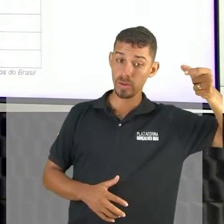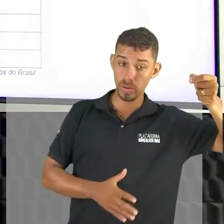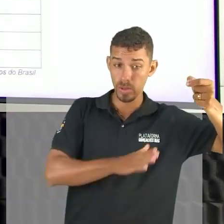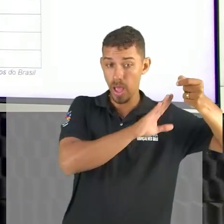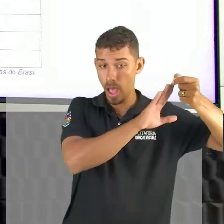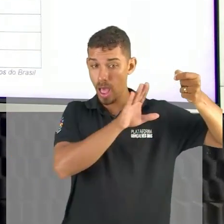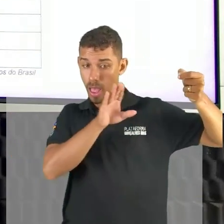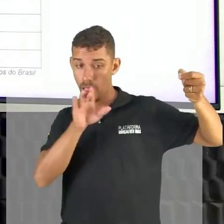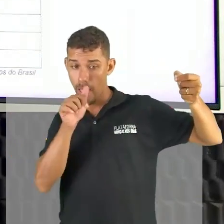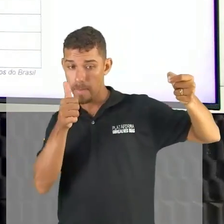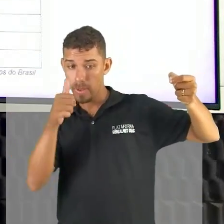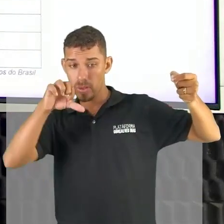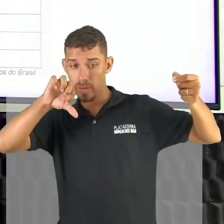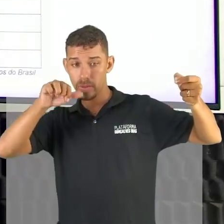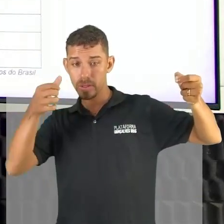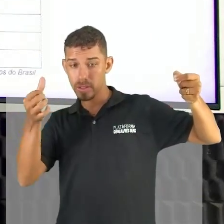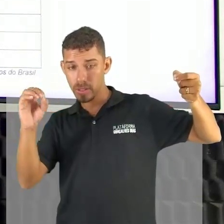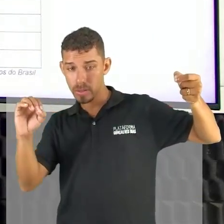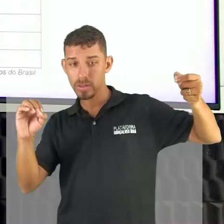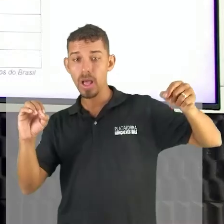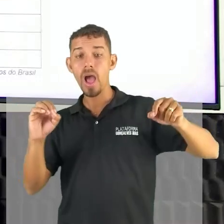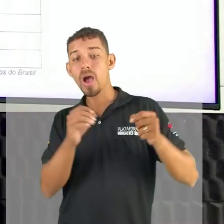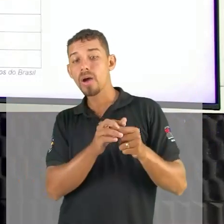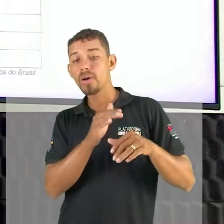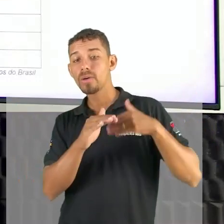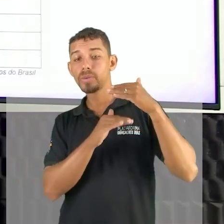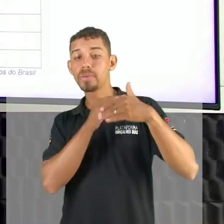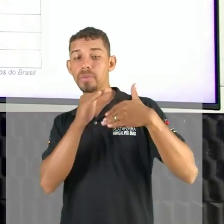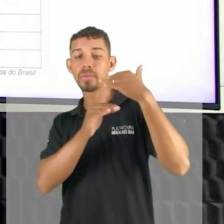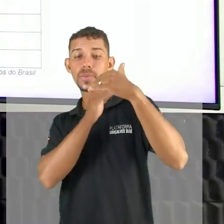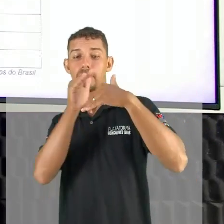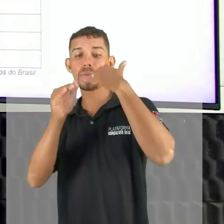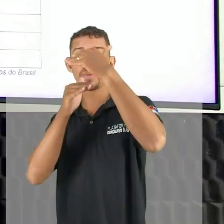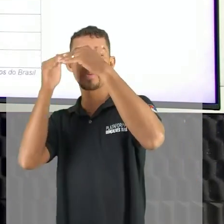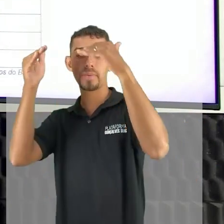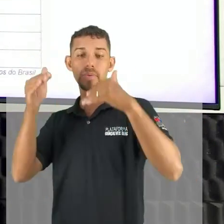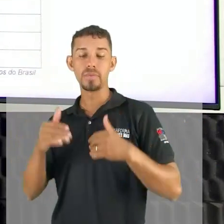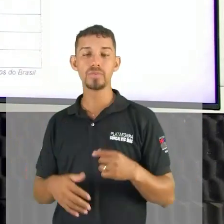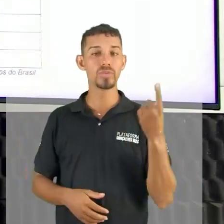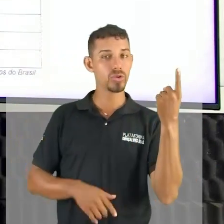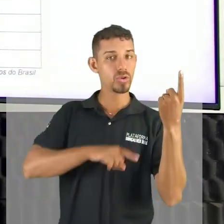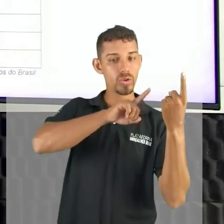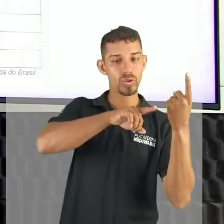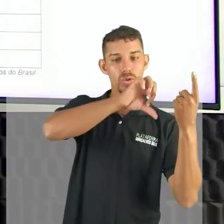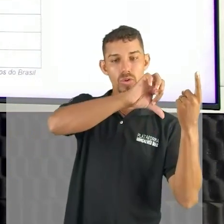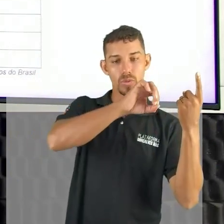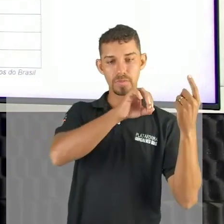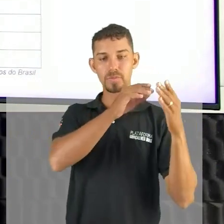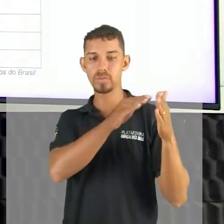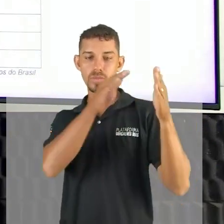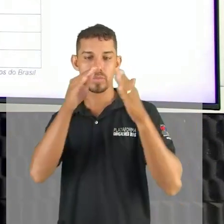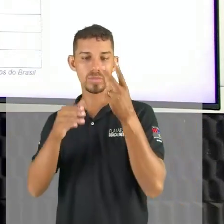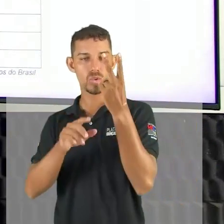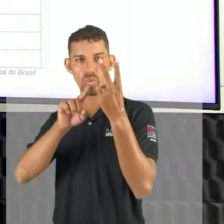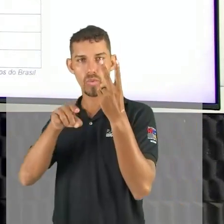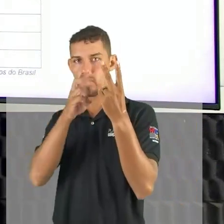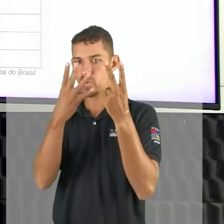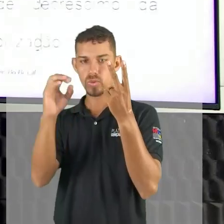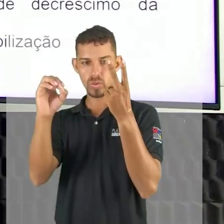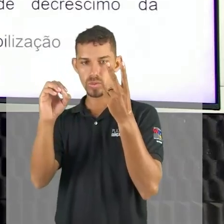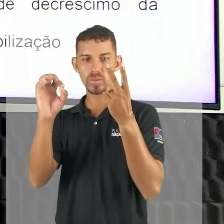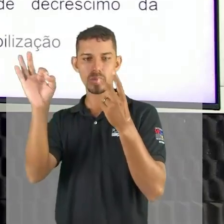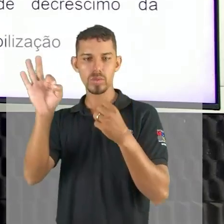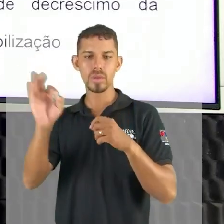1920 a 1960, a gente tem um aumento do crescimento da população, ó. Crescimento médio. Se é um aumento